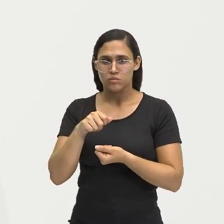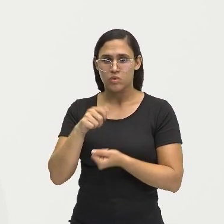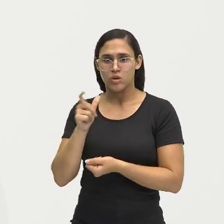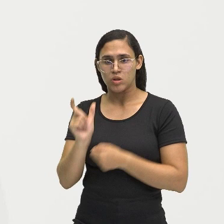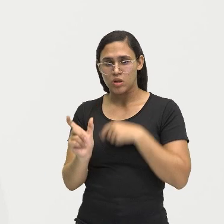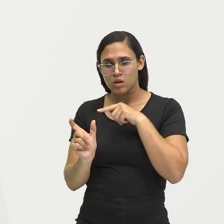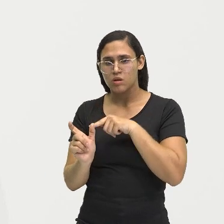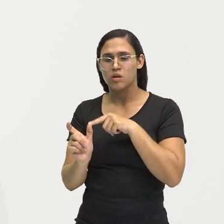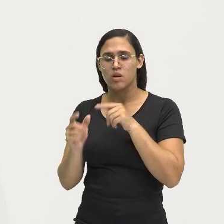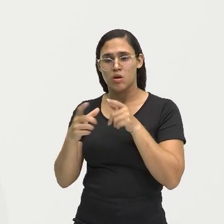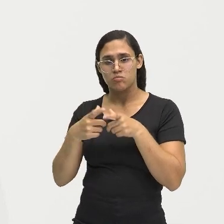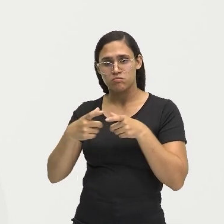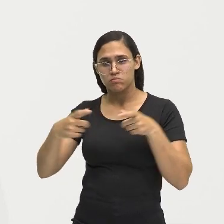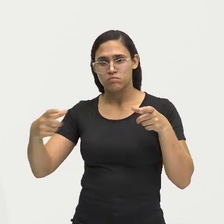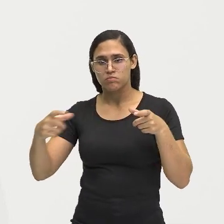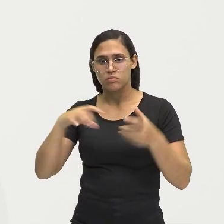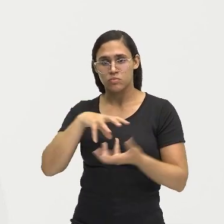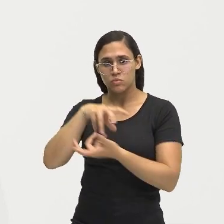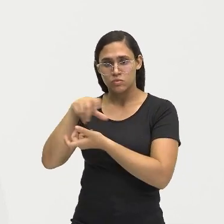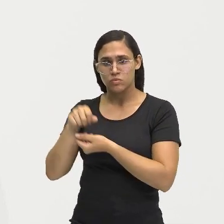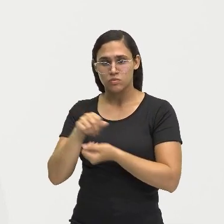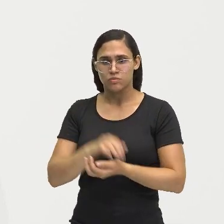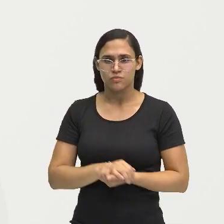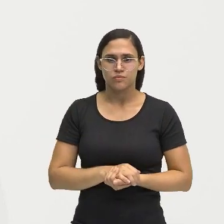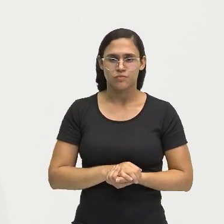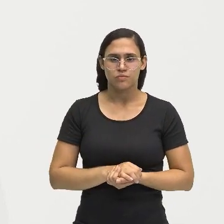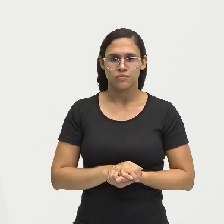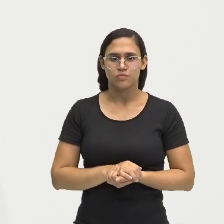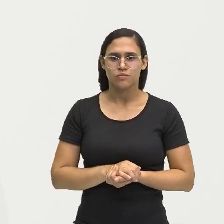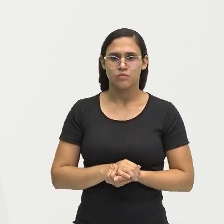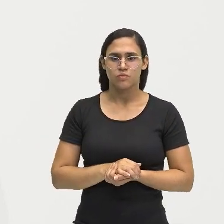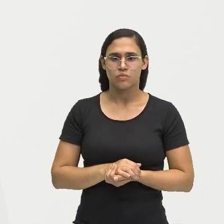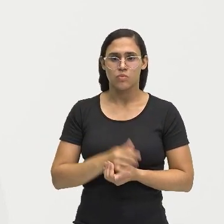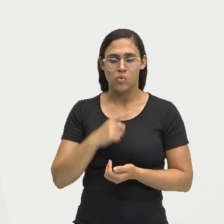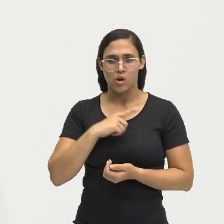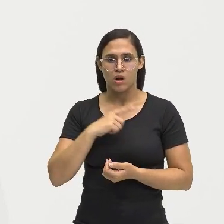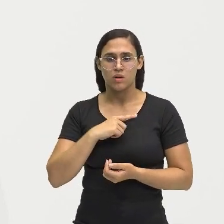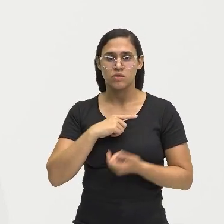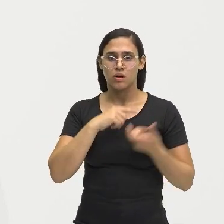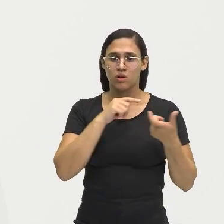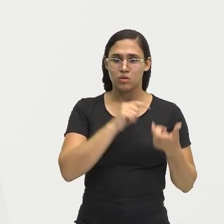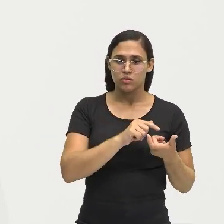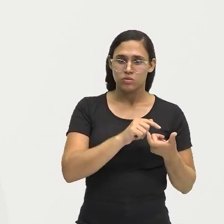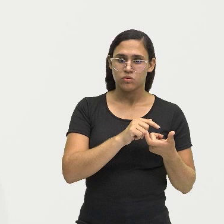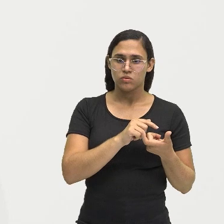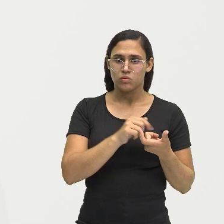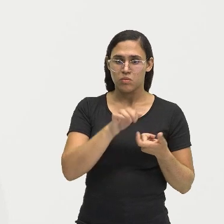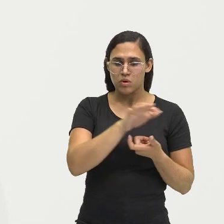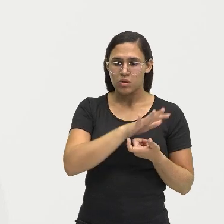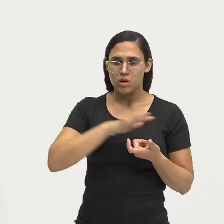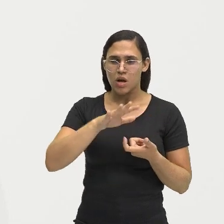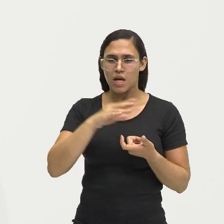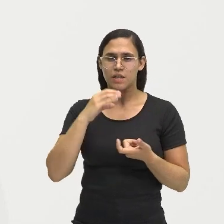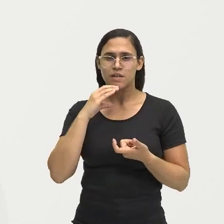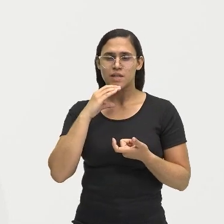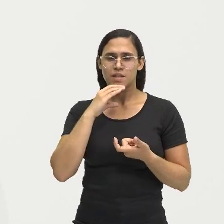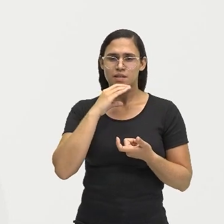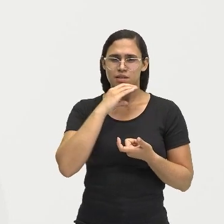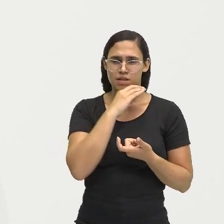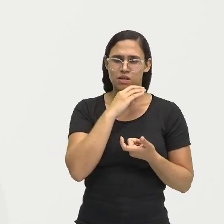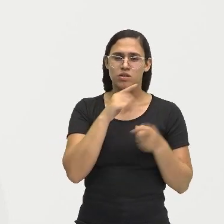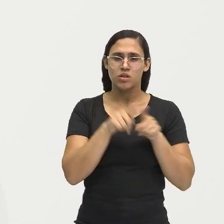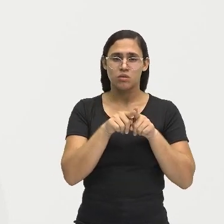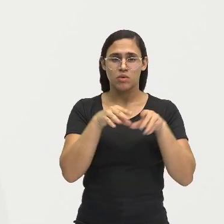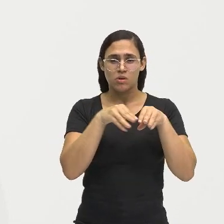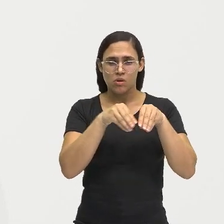planeta, tá? Então, por conta dos seus afluentes. Então, como a gente está numa região quente, úmida,